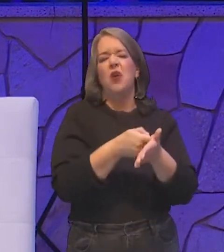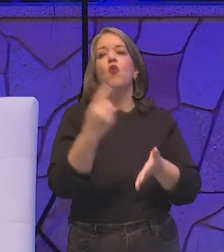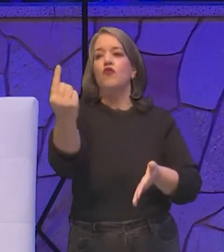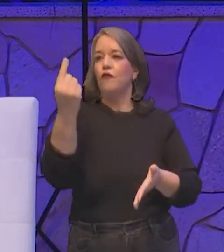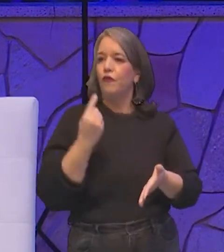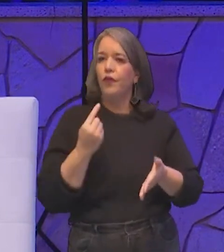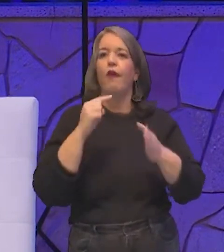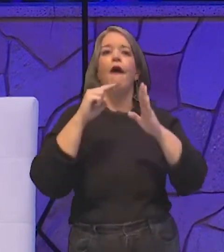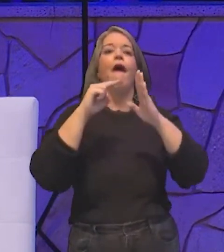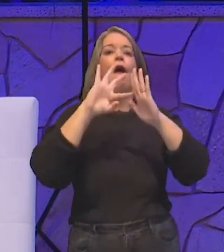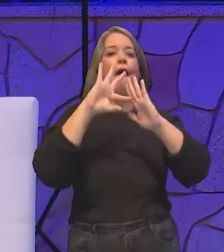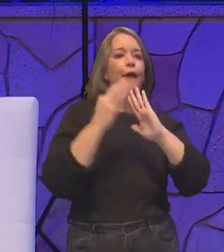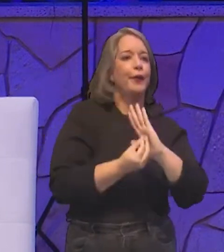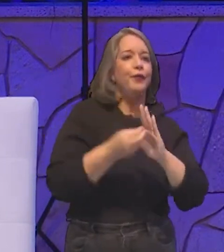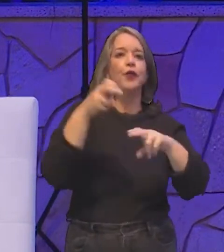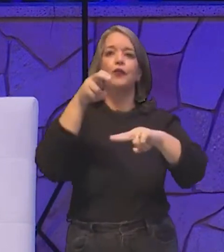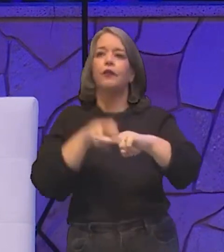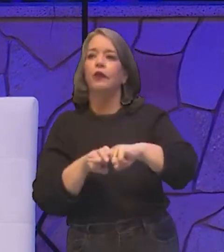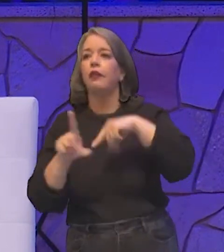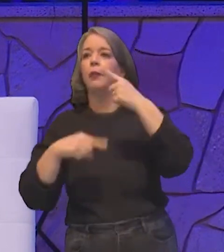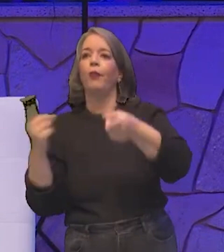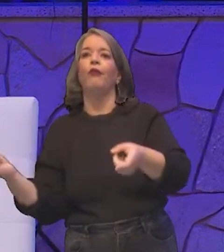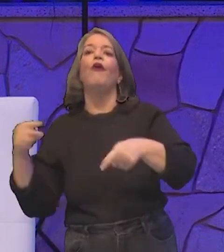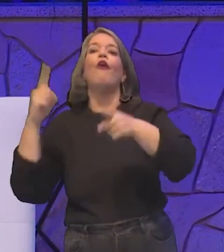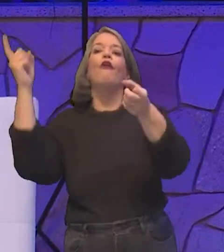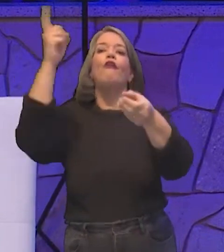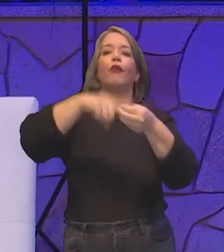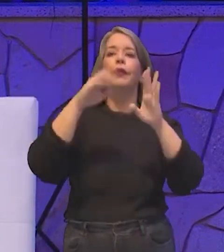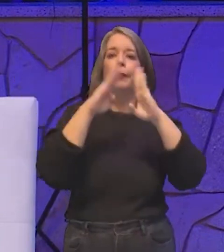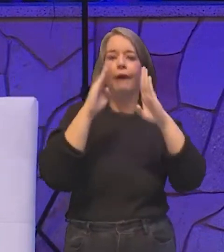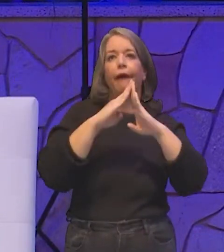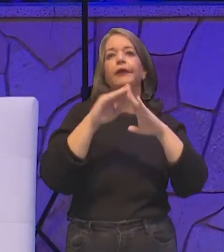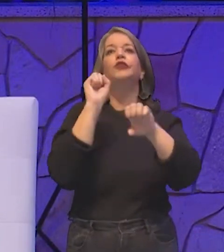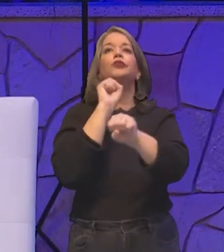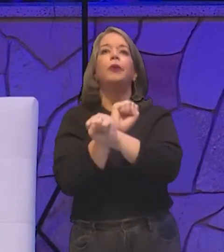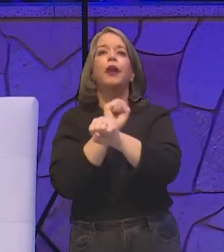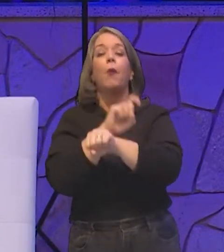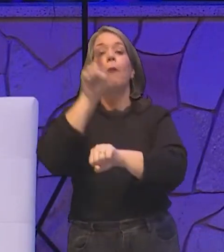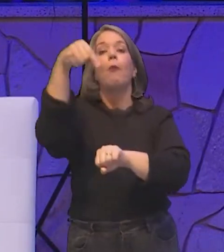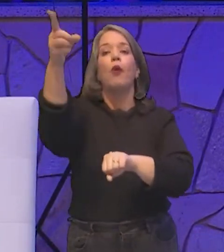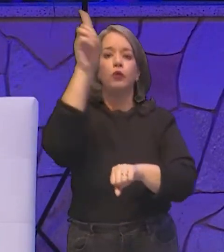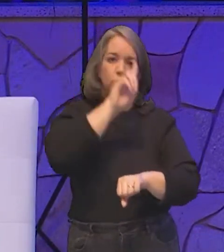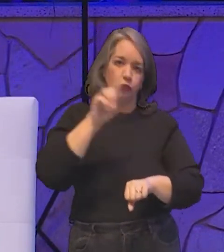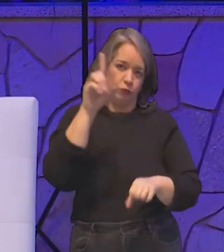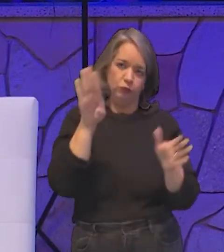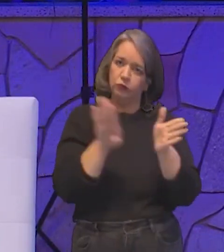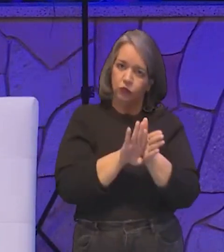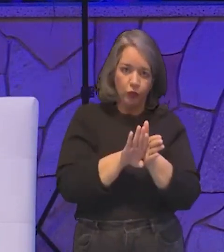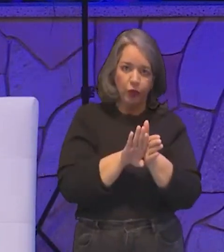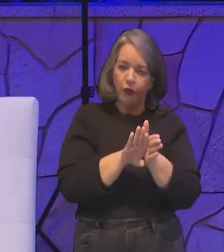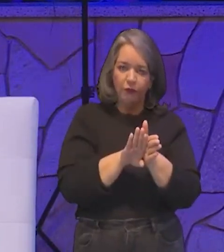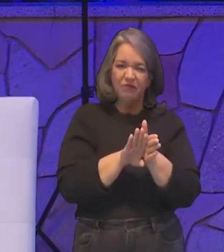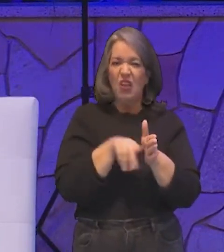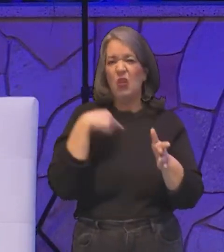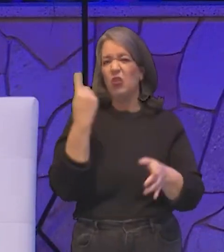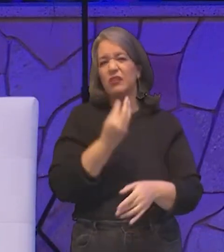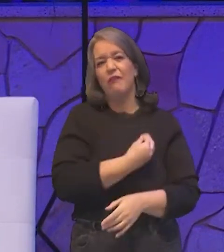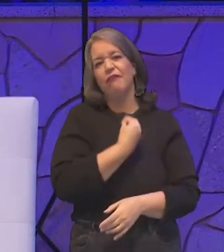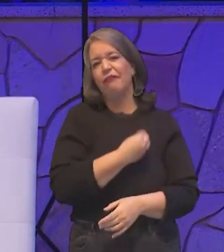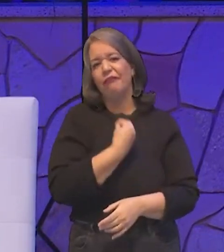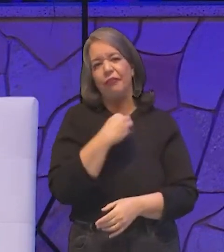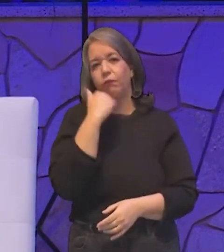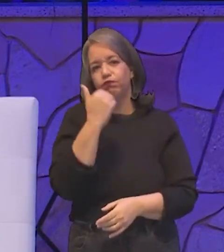sentar e ir embora e esperar o próximo domingo chegar. Mas eu e você temos uma missão. Existe algo, existe um